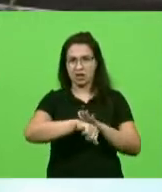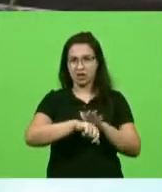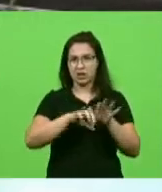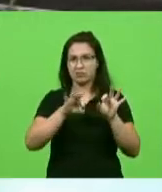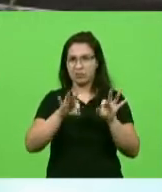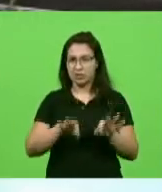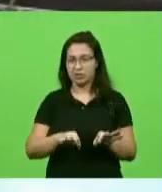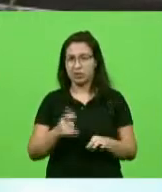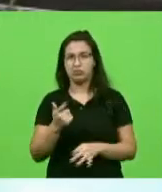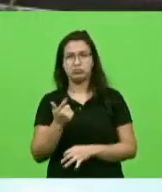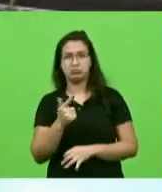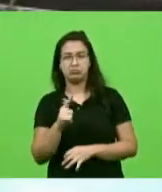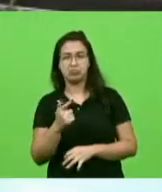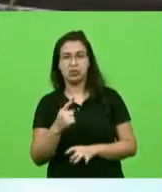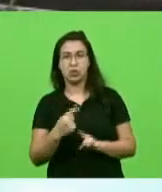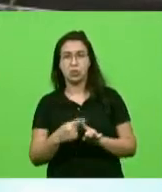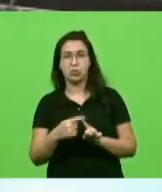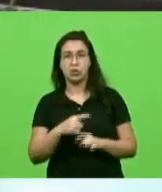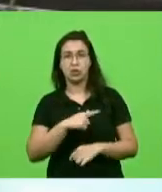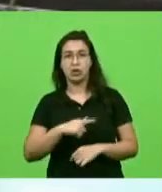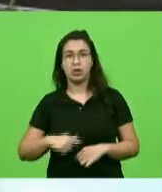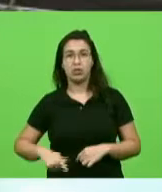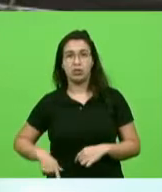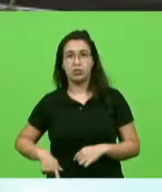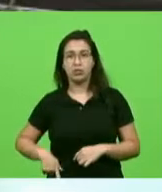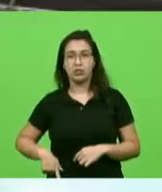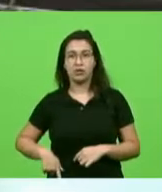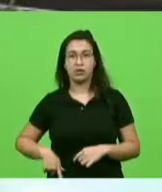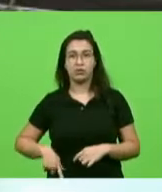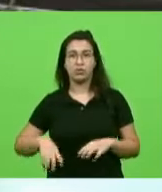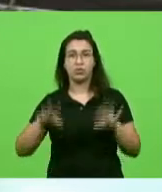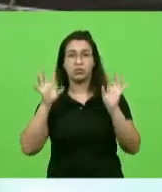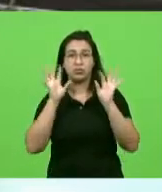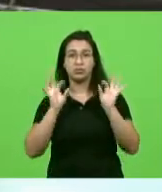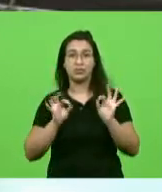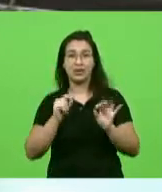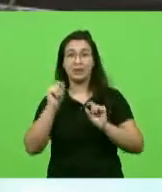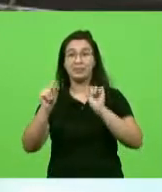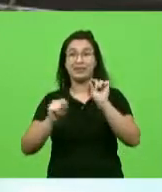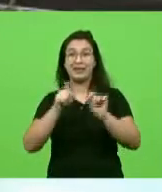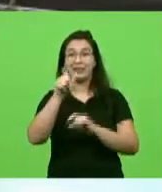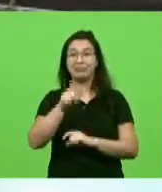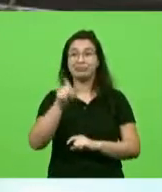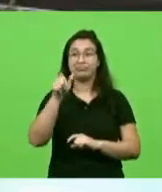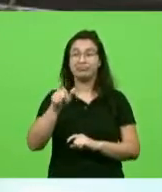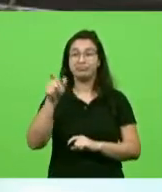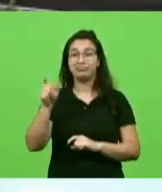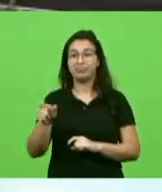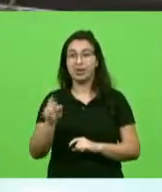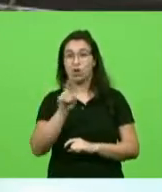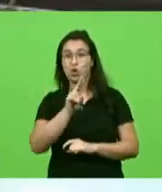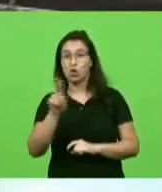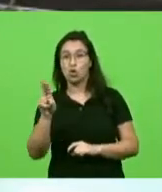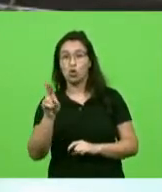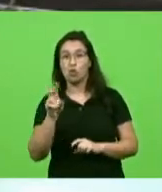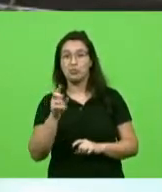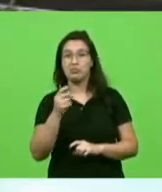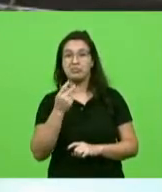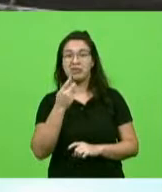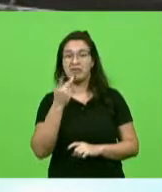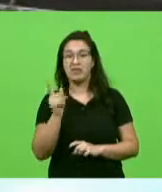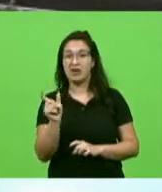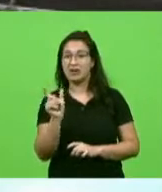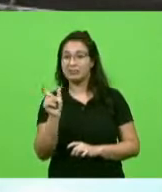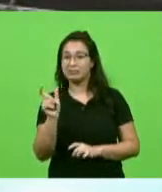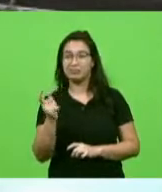sequer fica claro de qual governador os interlocutores estão tratando, bem como qual a temática da